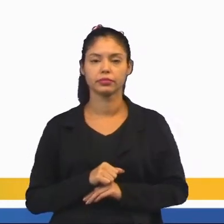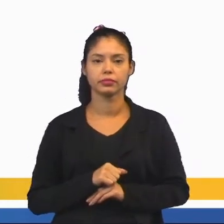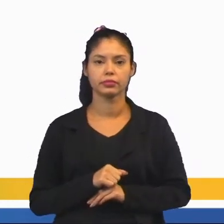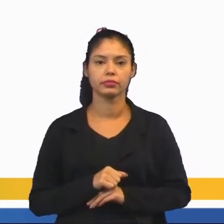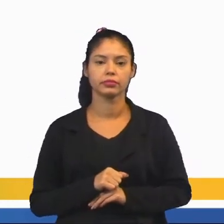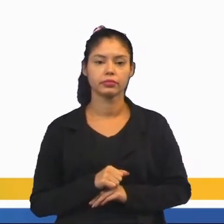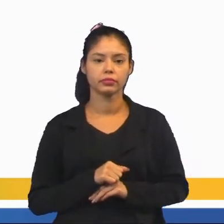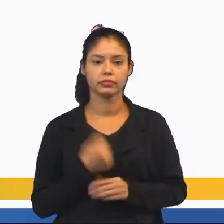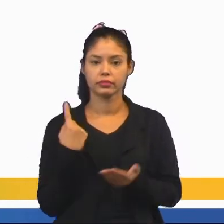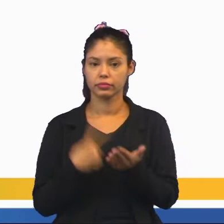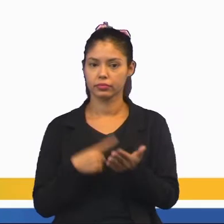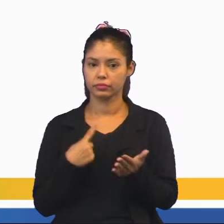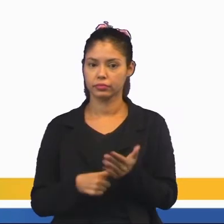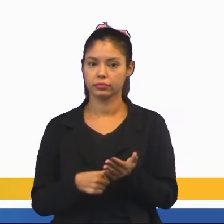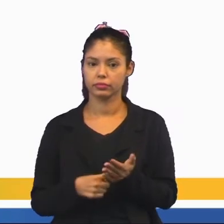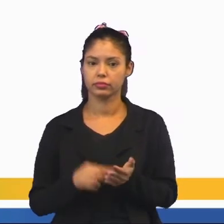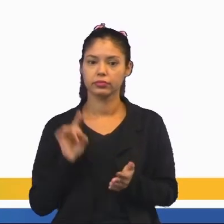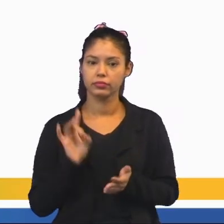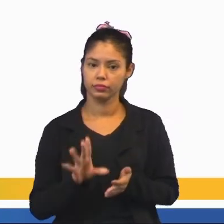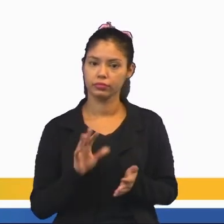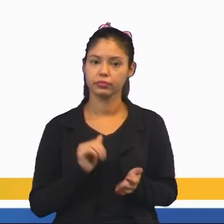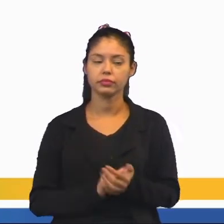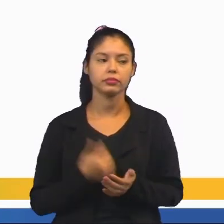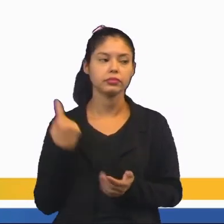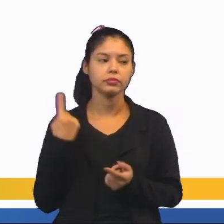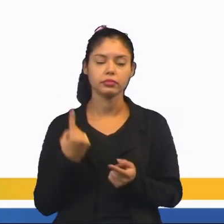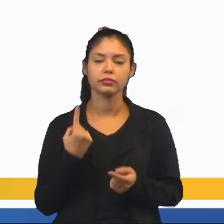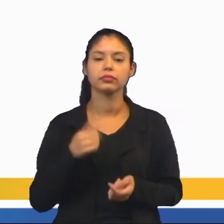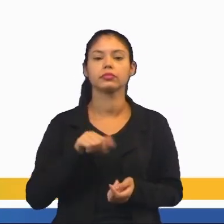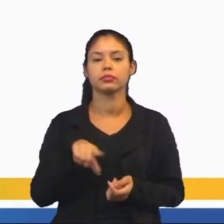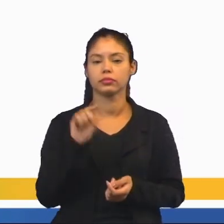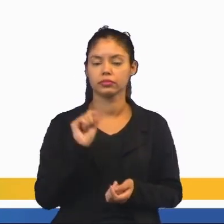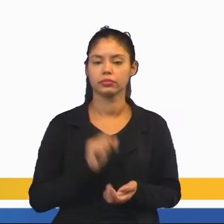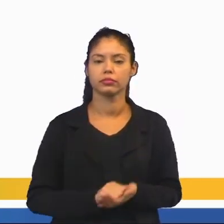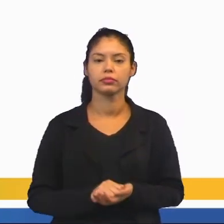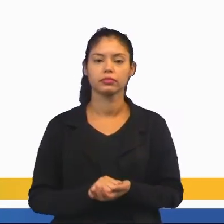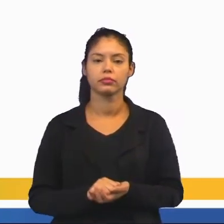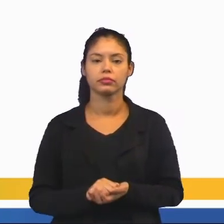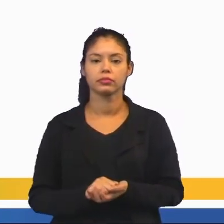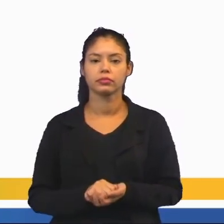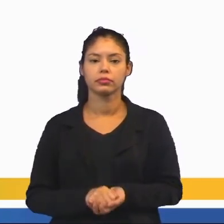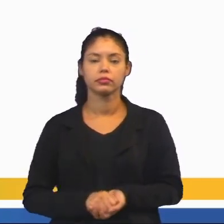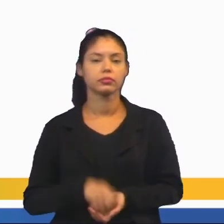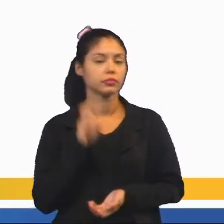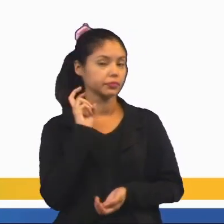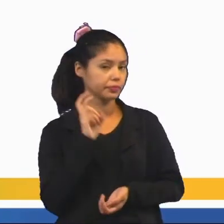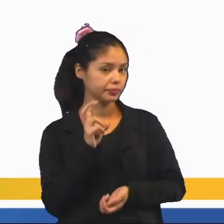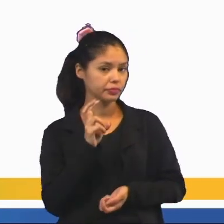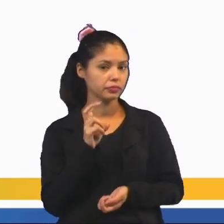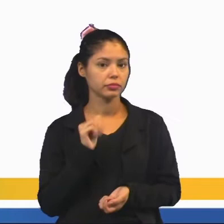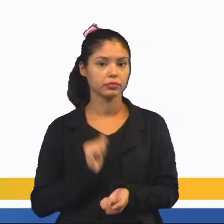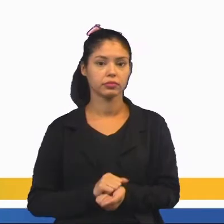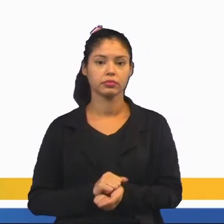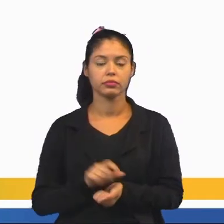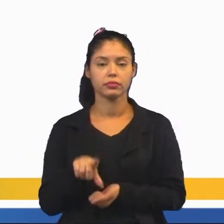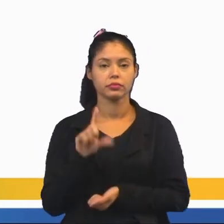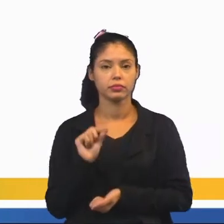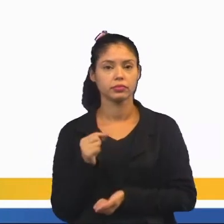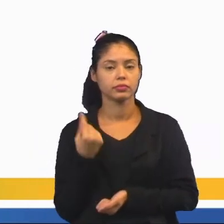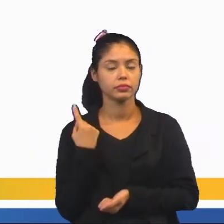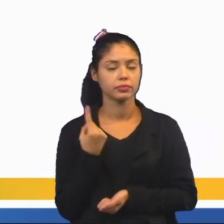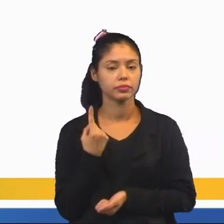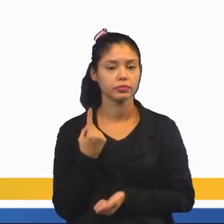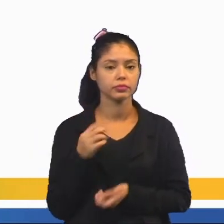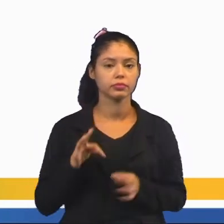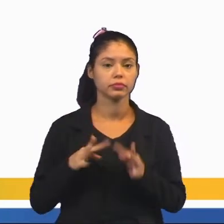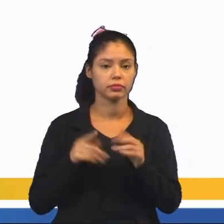ser consideradas, exceto a primeira escolhida. Por exemplo, são 5 cartas. Então, eu escolhi a